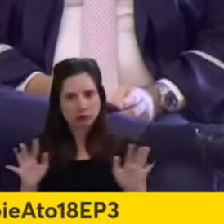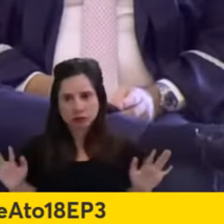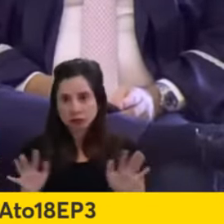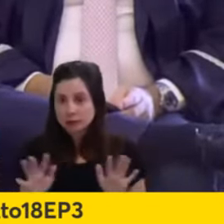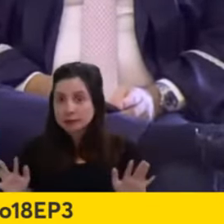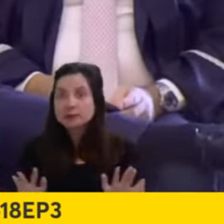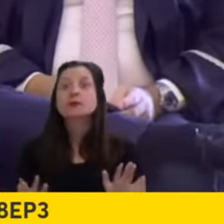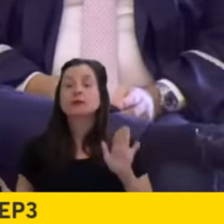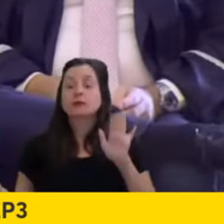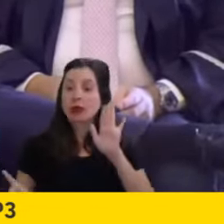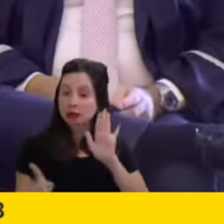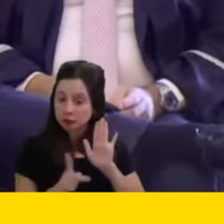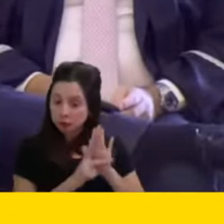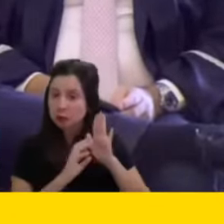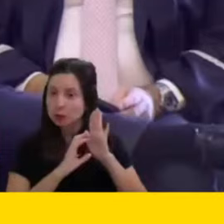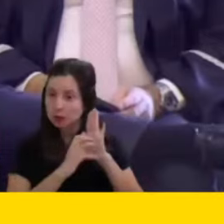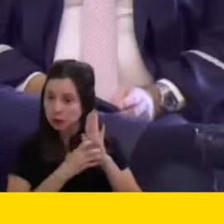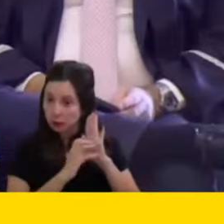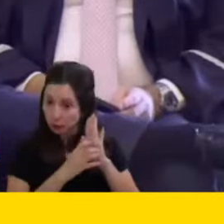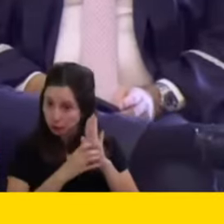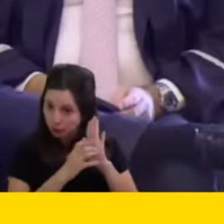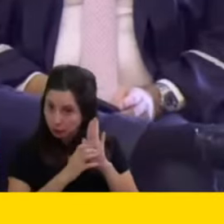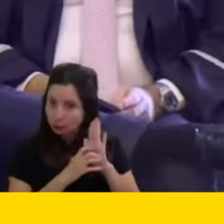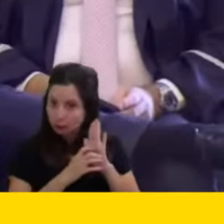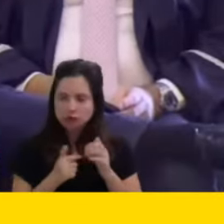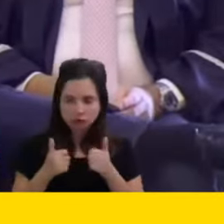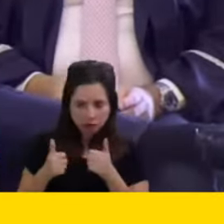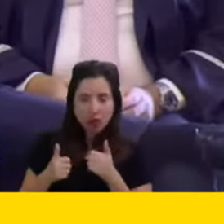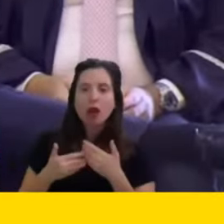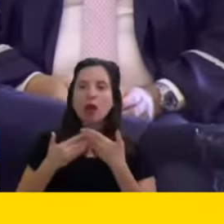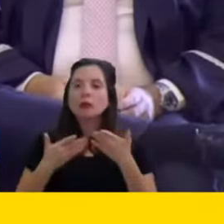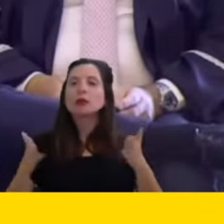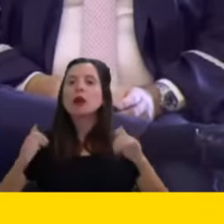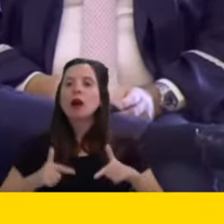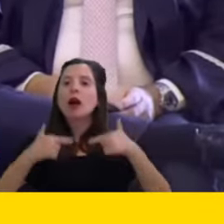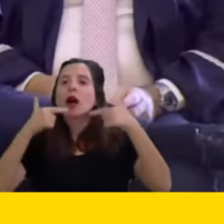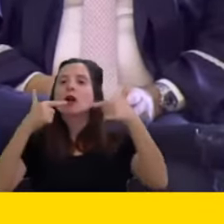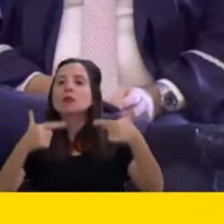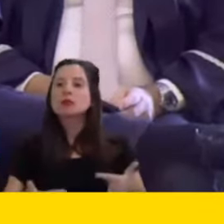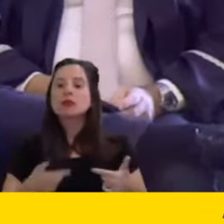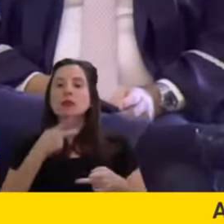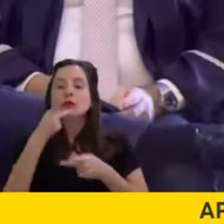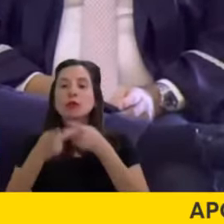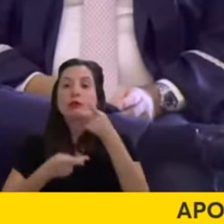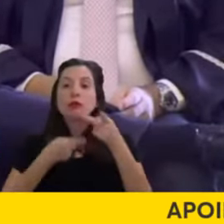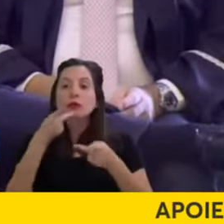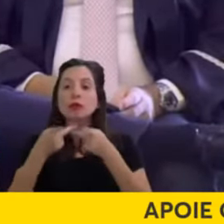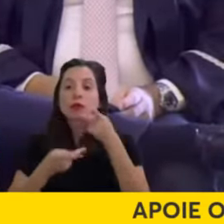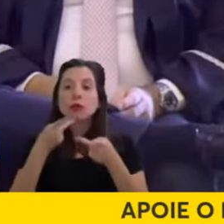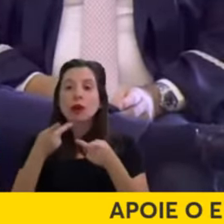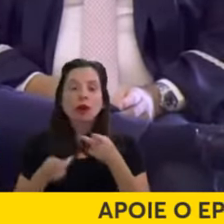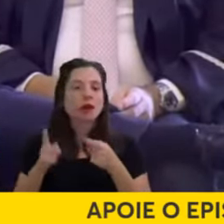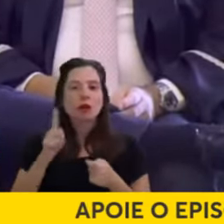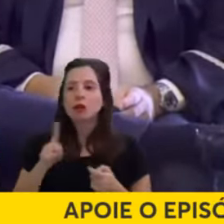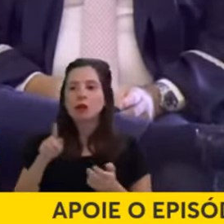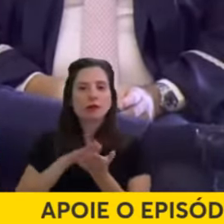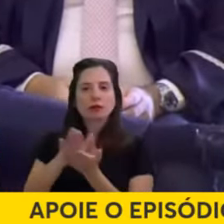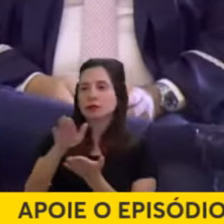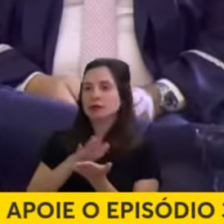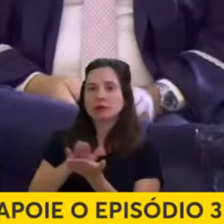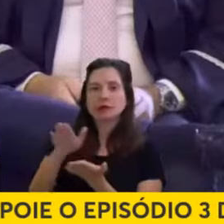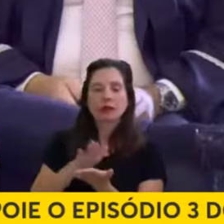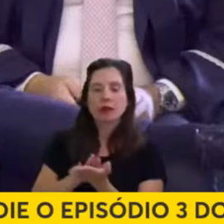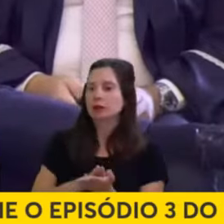componentes dos partidos que deram ASO à abertura da da ação mencionam que não foi esses gastos que deram ASO à